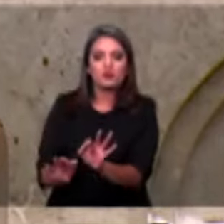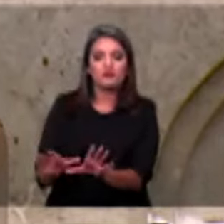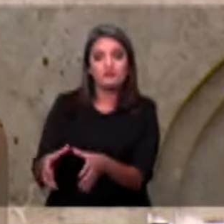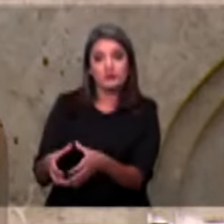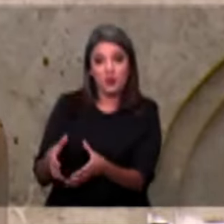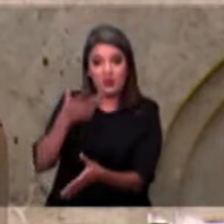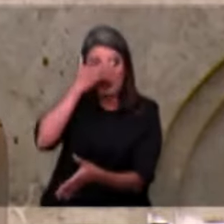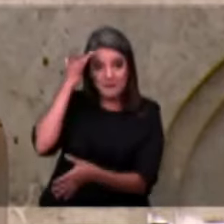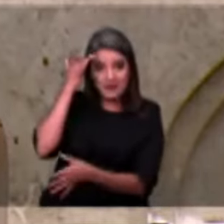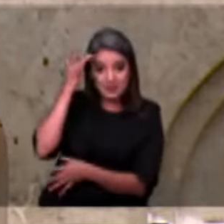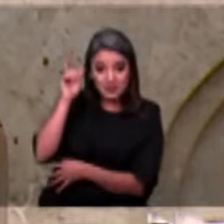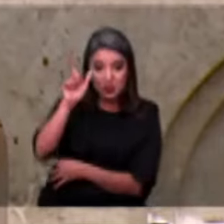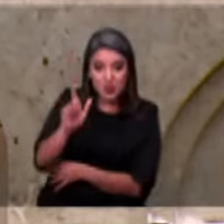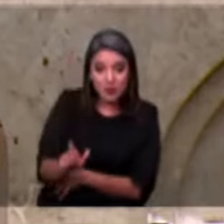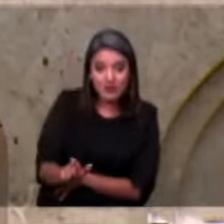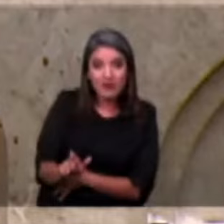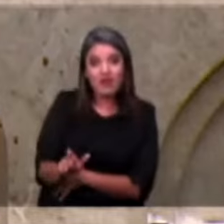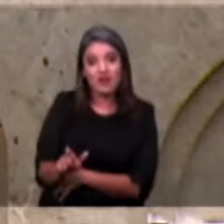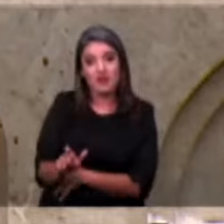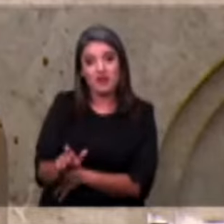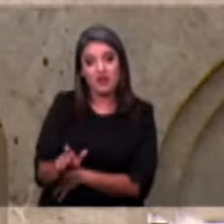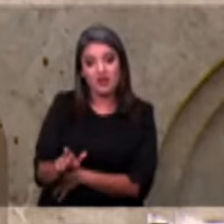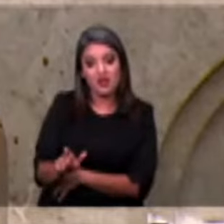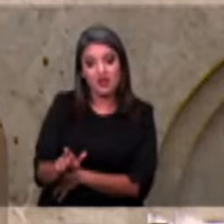quem, a mais das vezes,